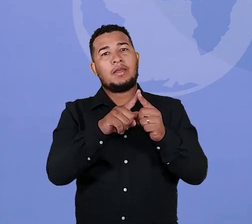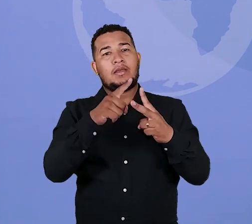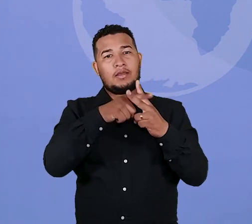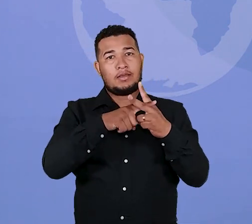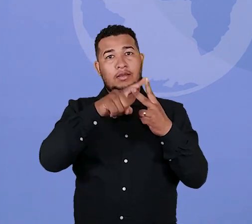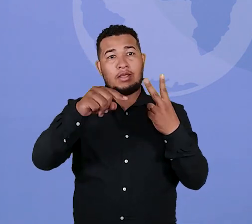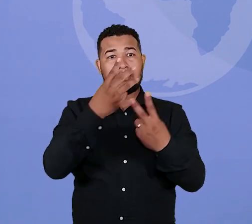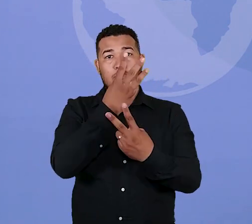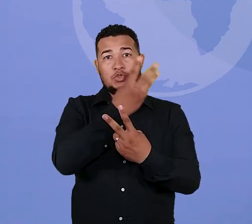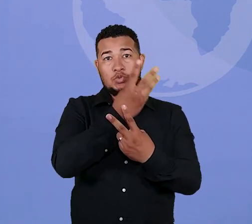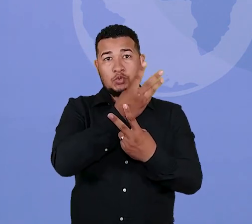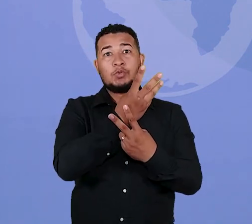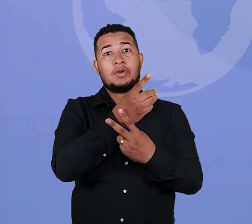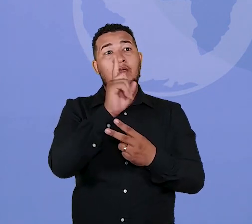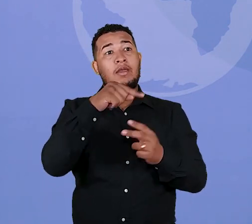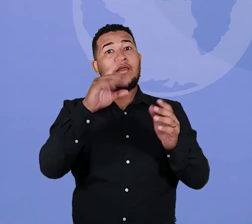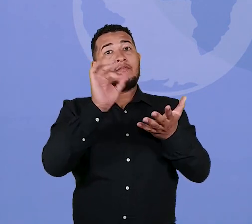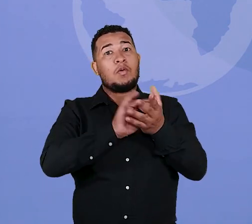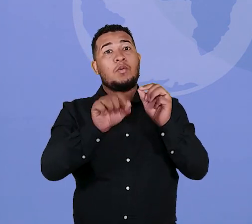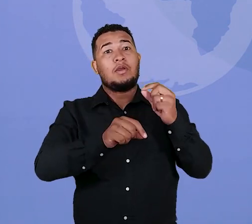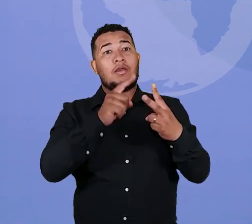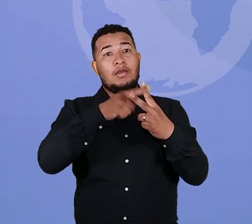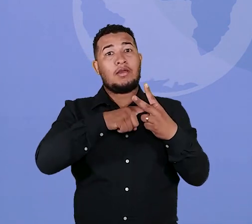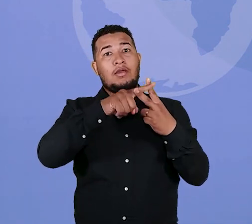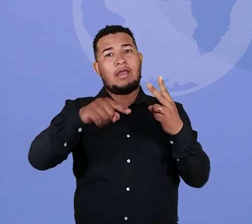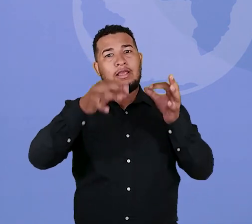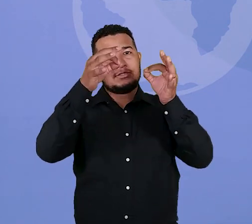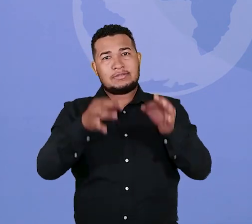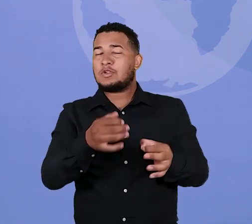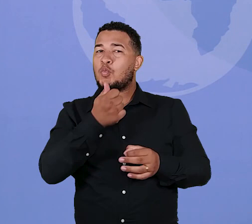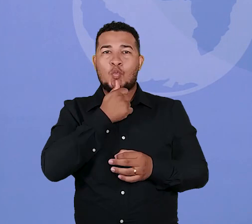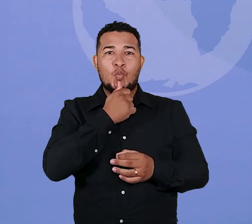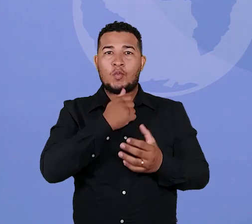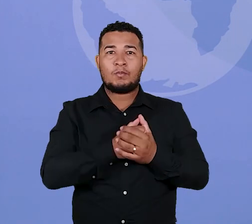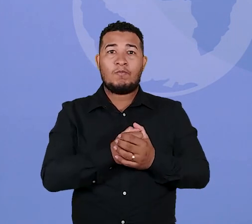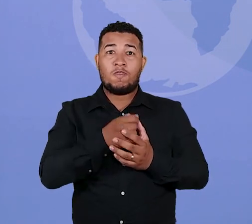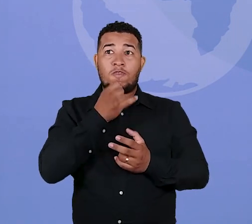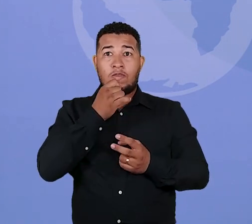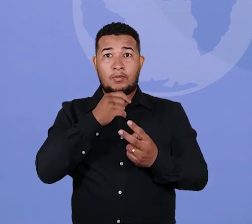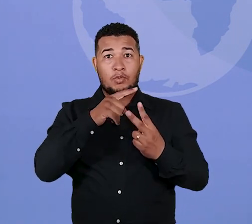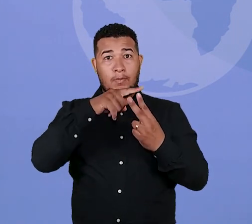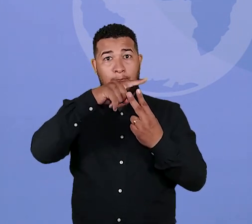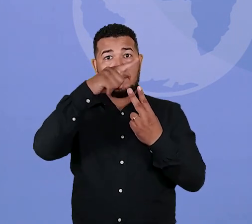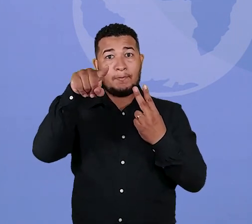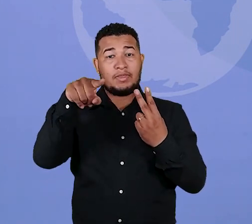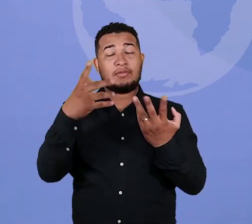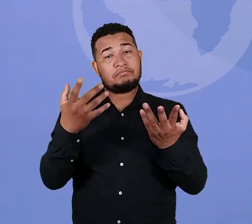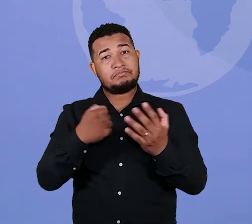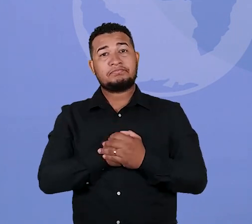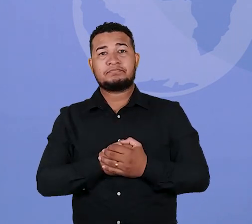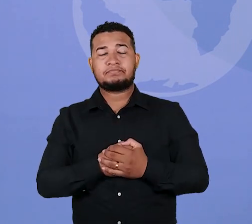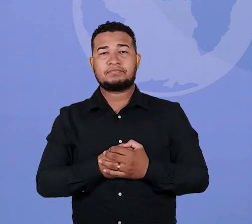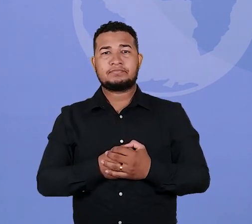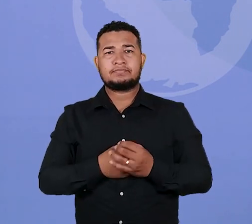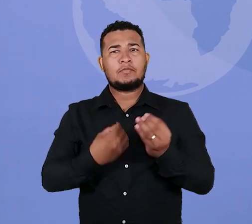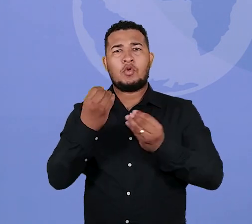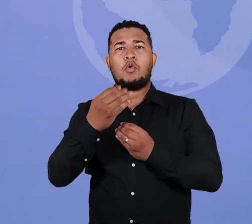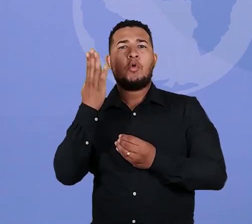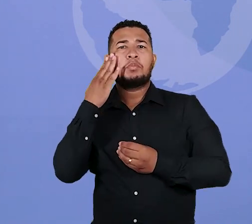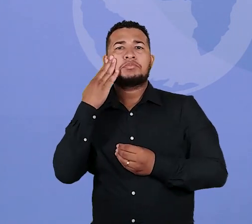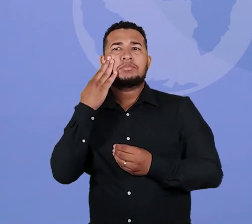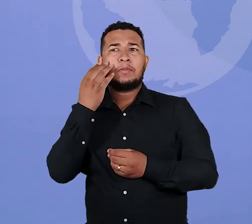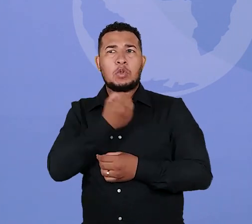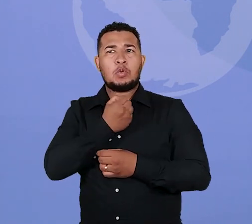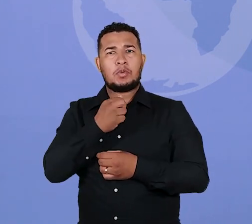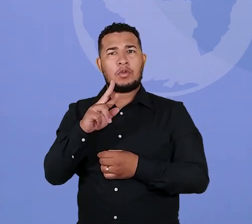cúbicas, raízes não exatas. Temos também aqui como exemplo de racional o π. Mas vamos lá. Quando que eu sei que o